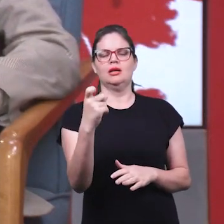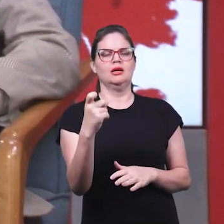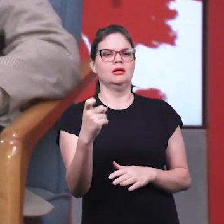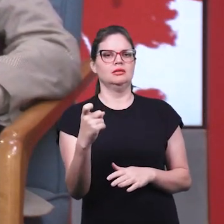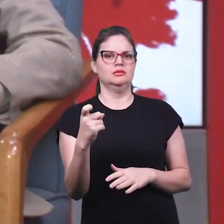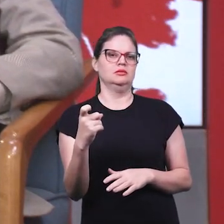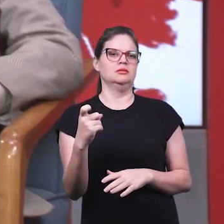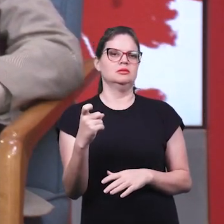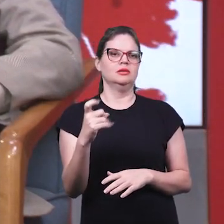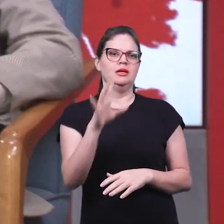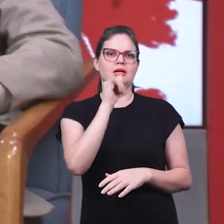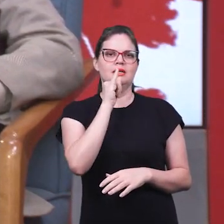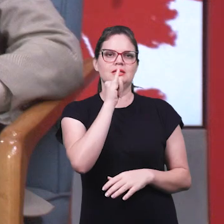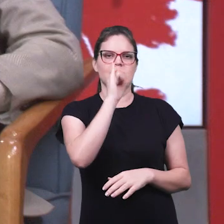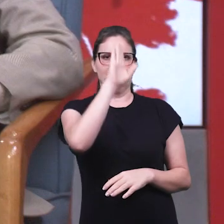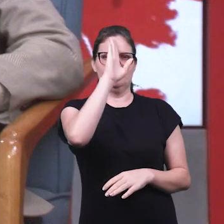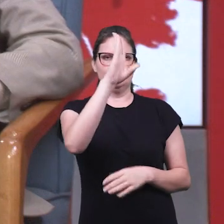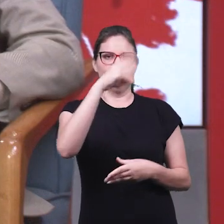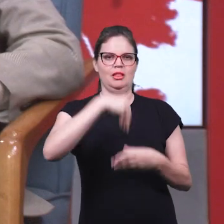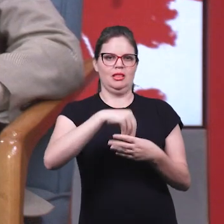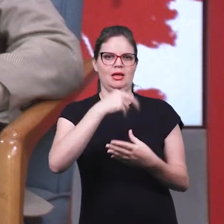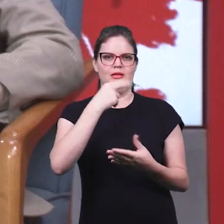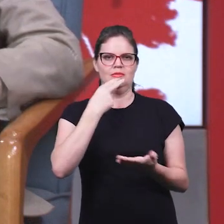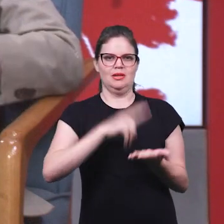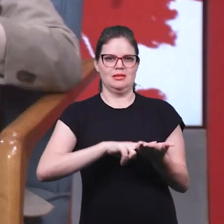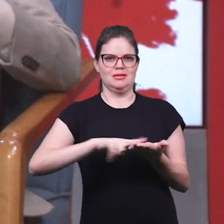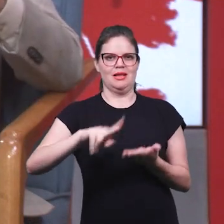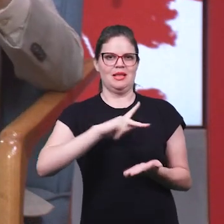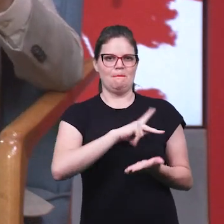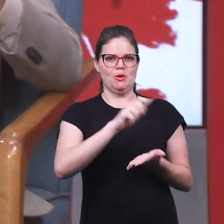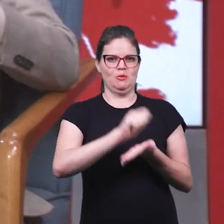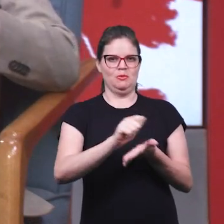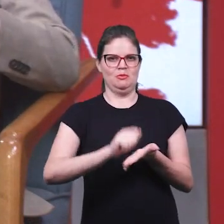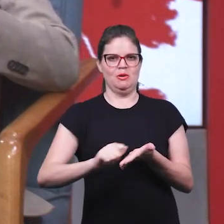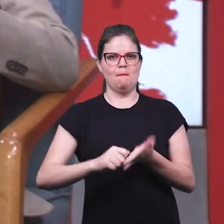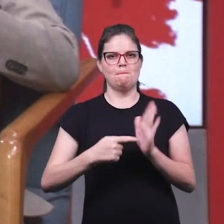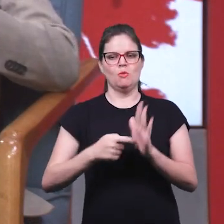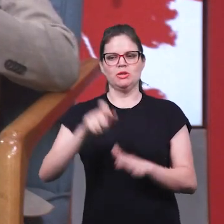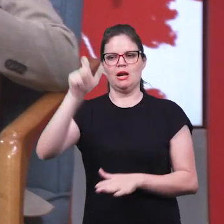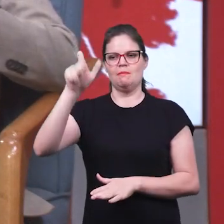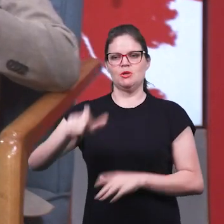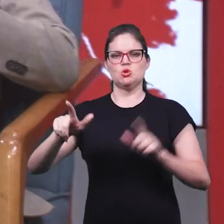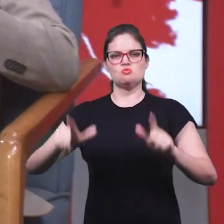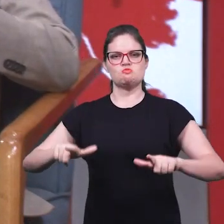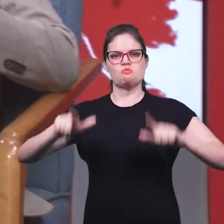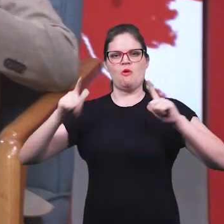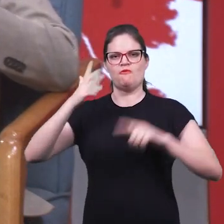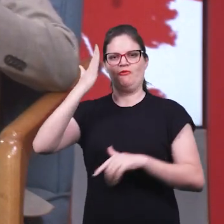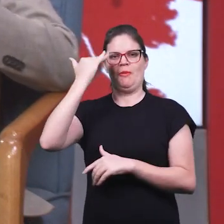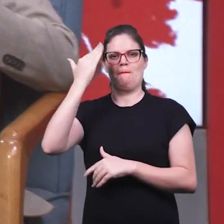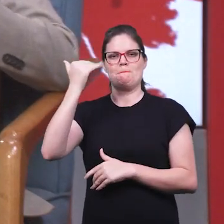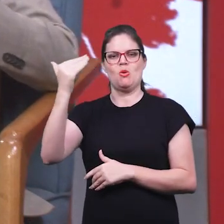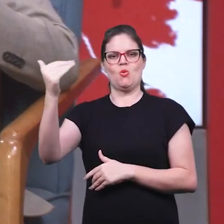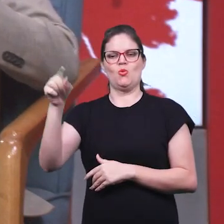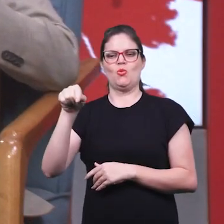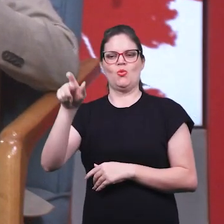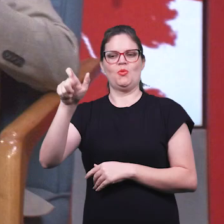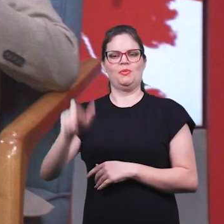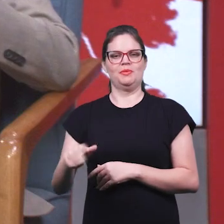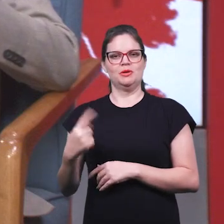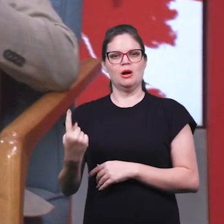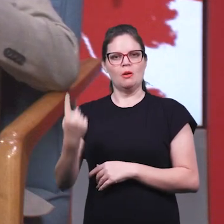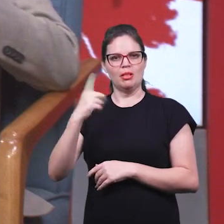lá, principalmente nas cartas do apóstolo Paulo, em mostrar alguém com uma ênfase numa